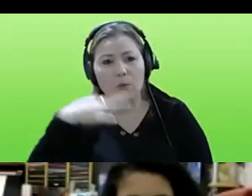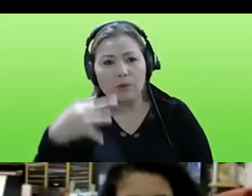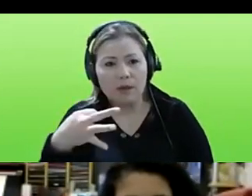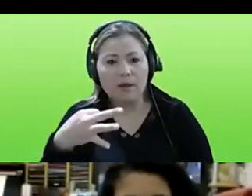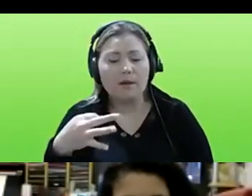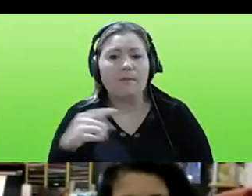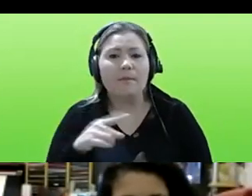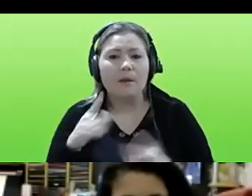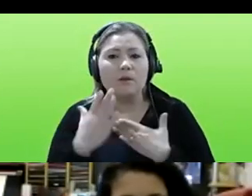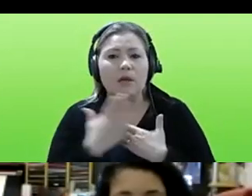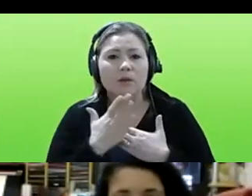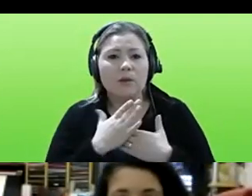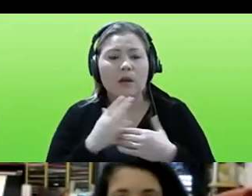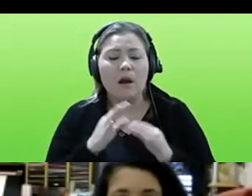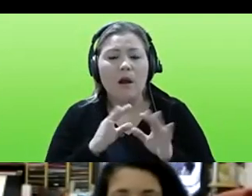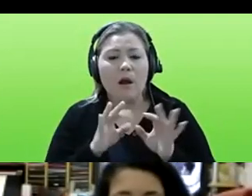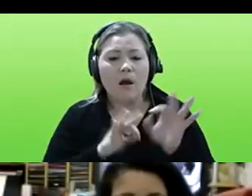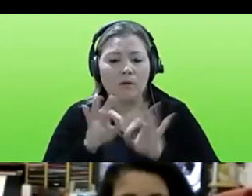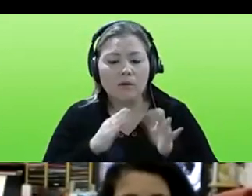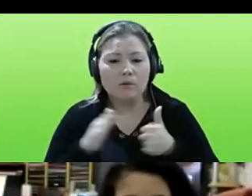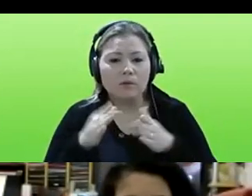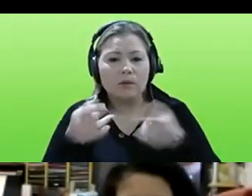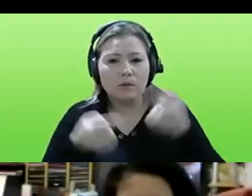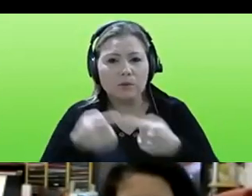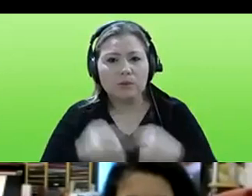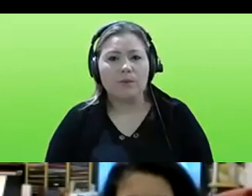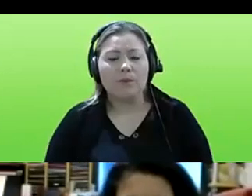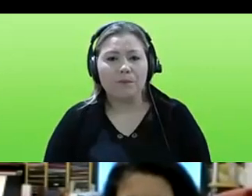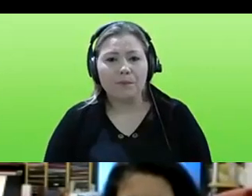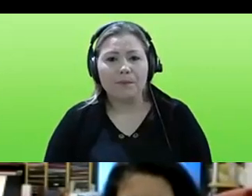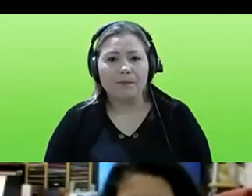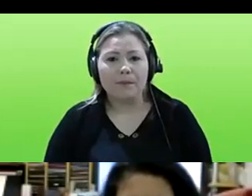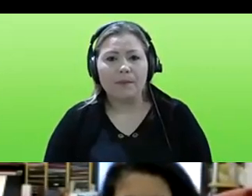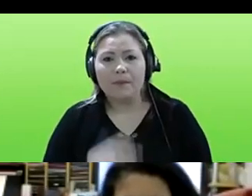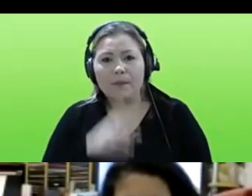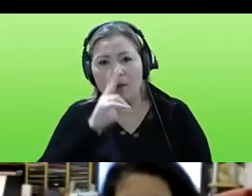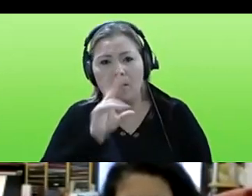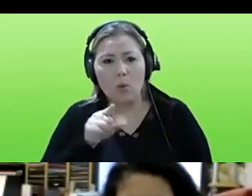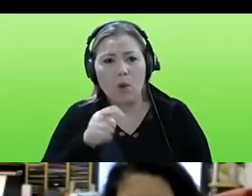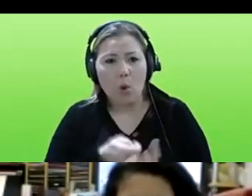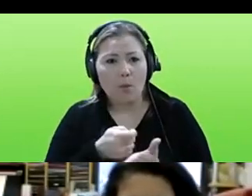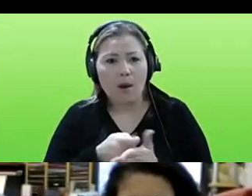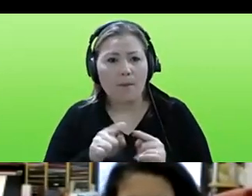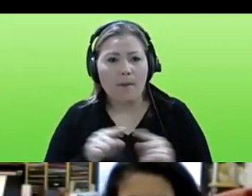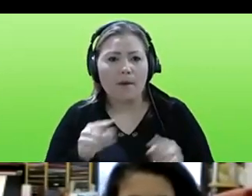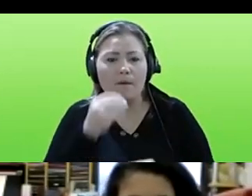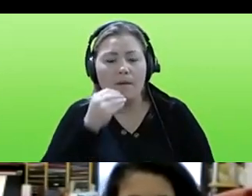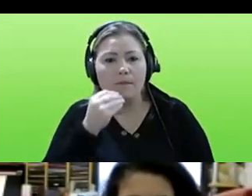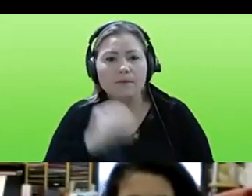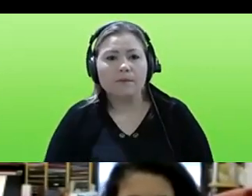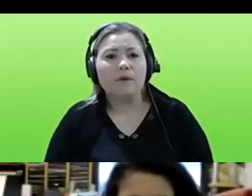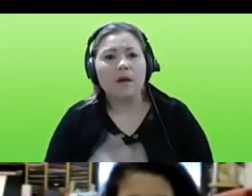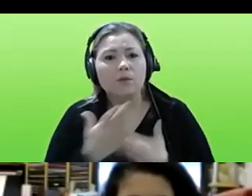nos ajudarem a conduzir a discussão. Né? Não é obrigatório, mas, claro,